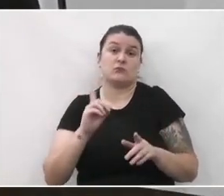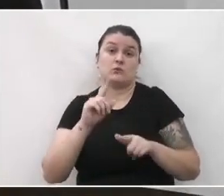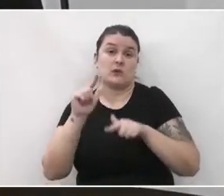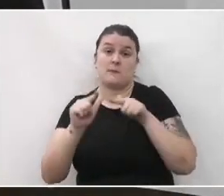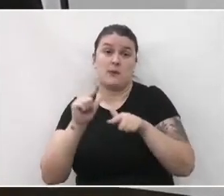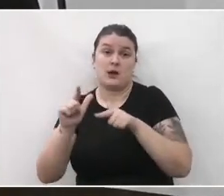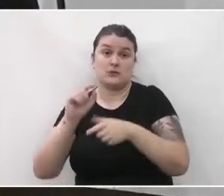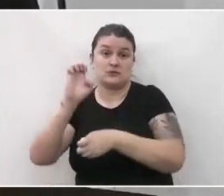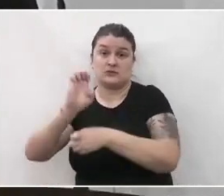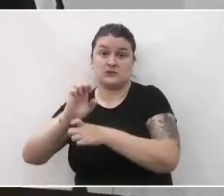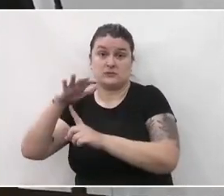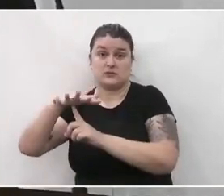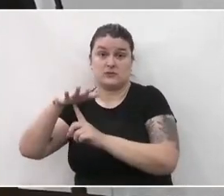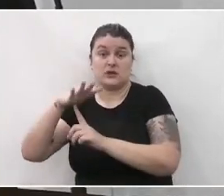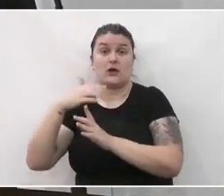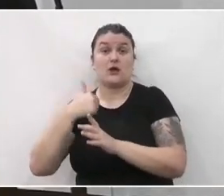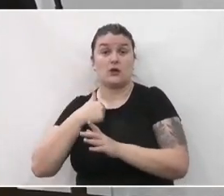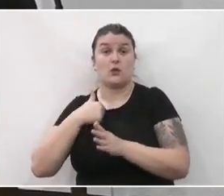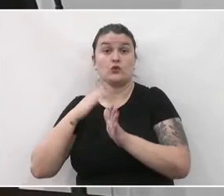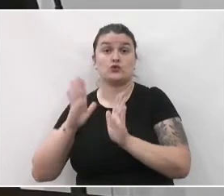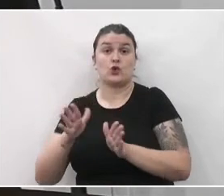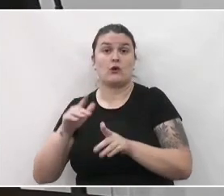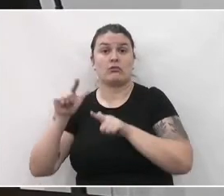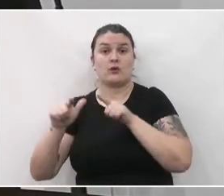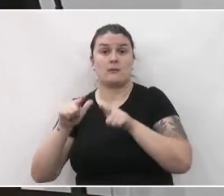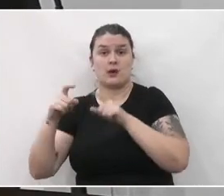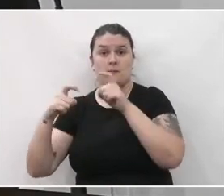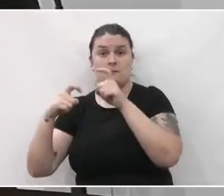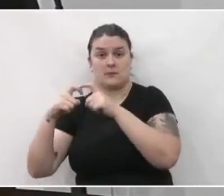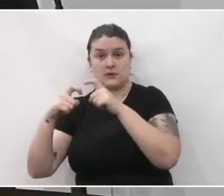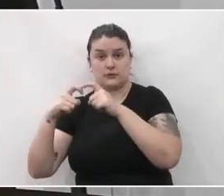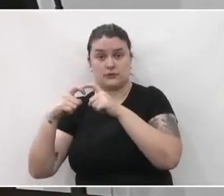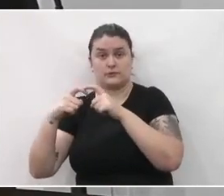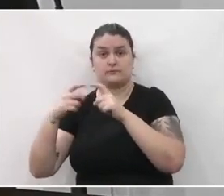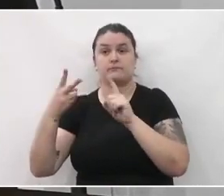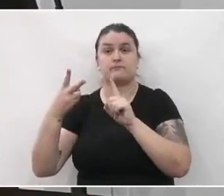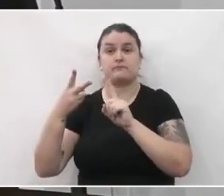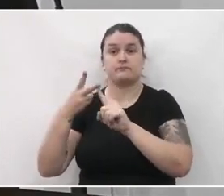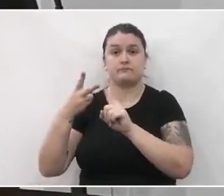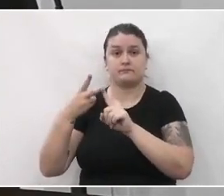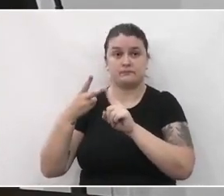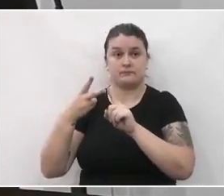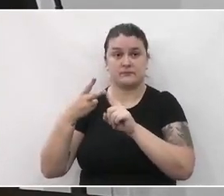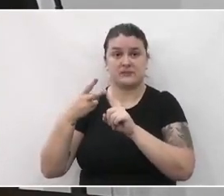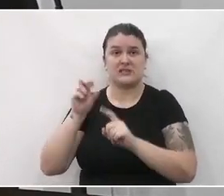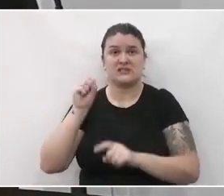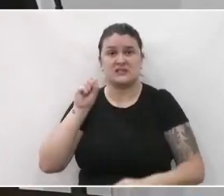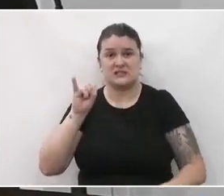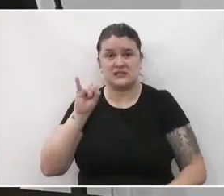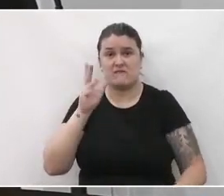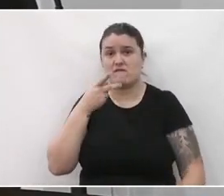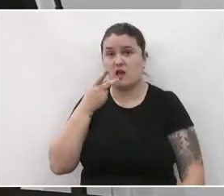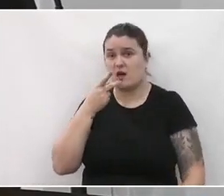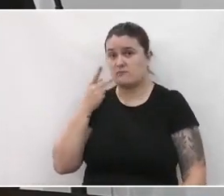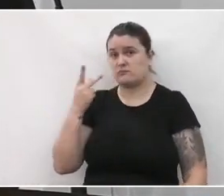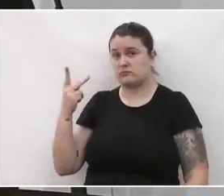estado do Paraná, eu sou só médico na região. Segundo, se eu falar para a